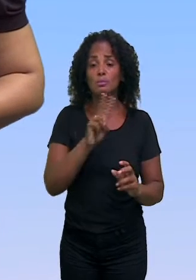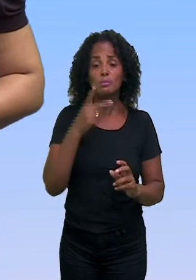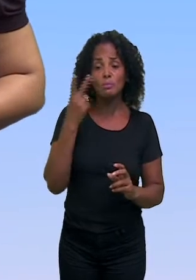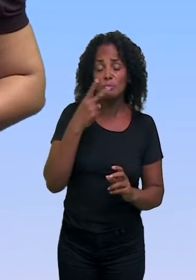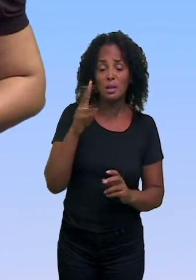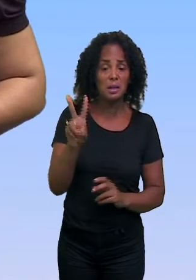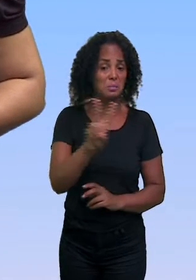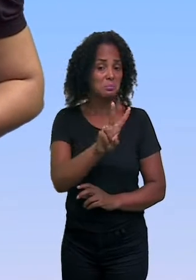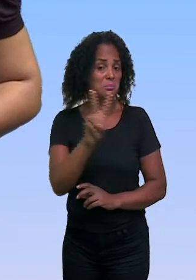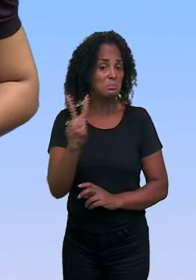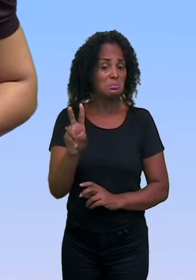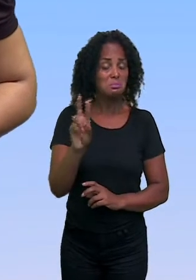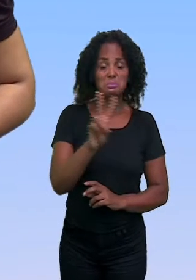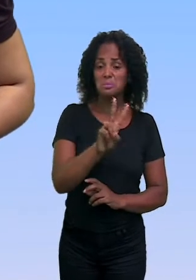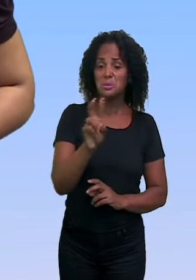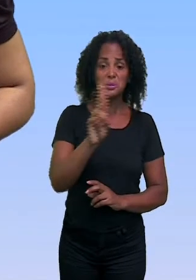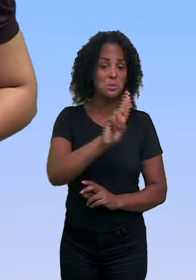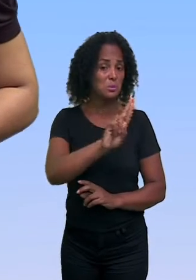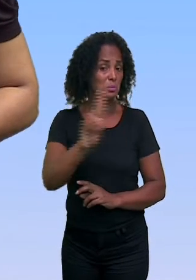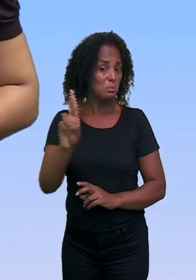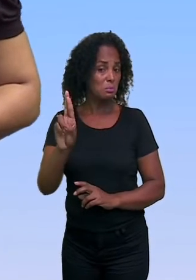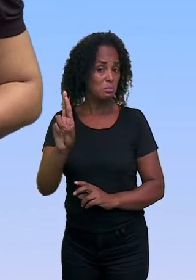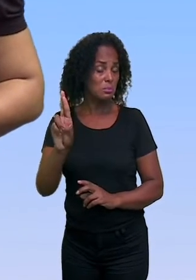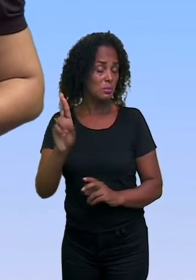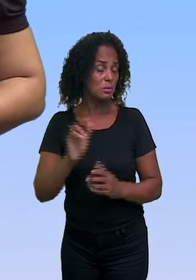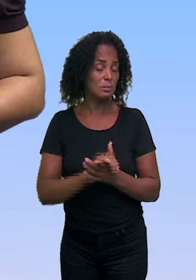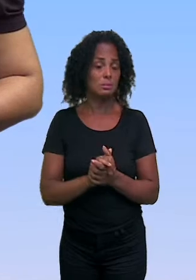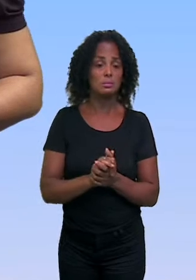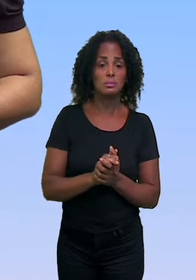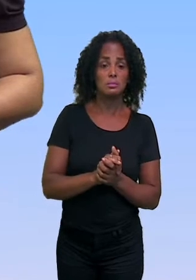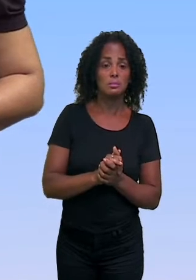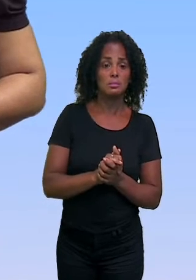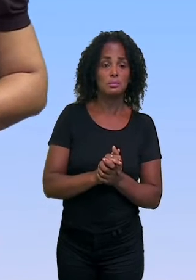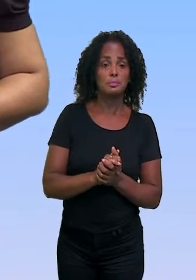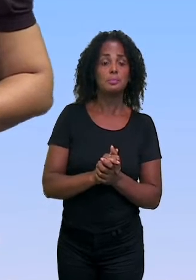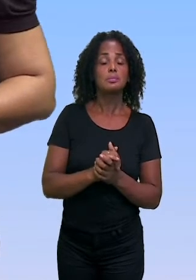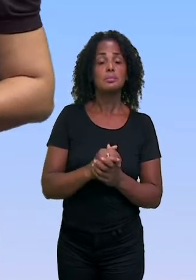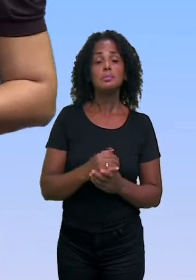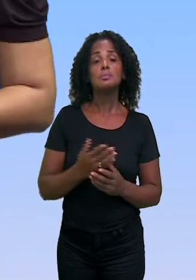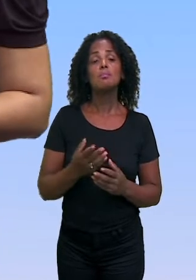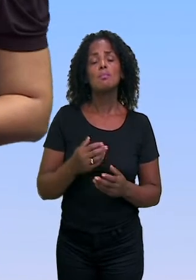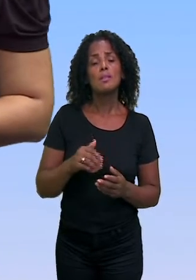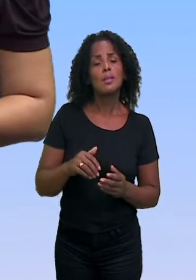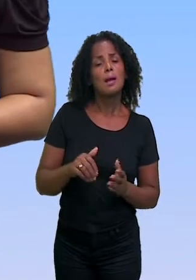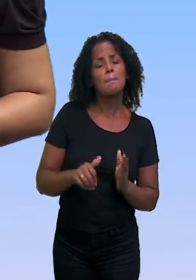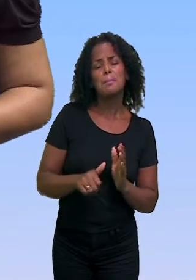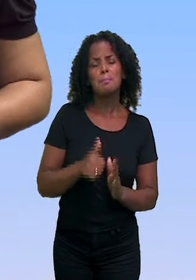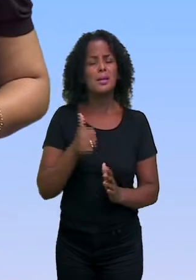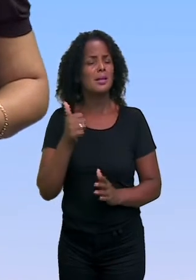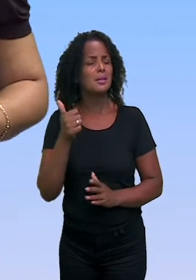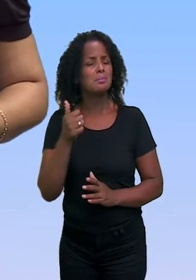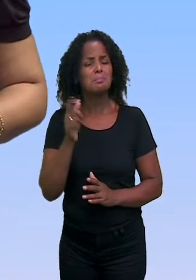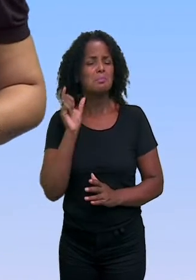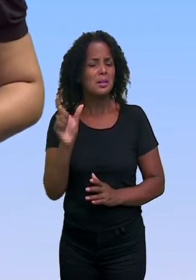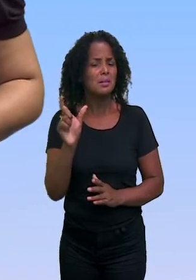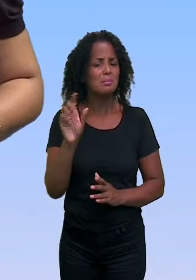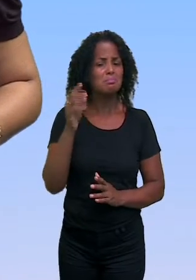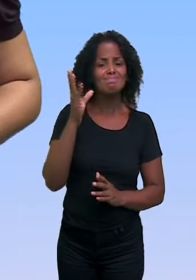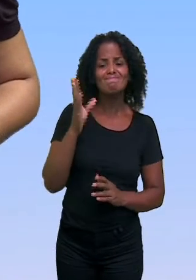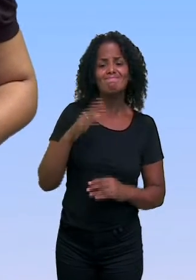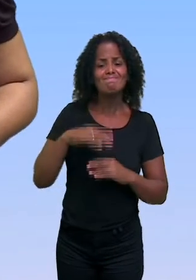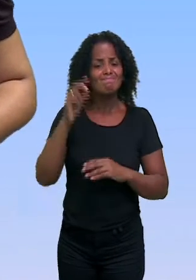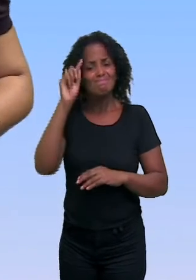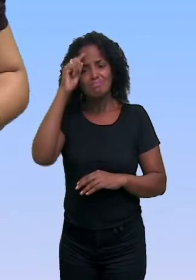on fire fire ou Fire holman a primeira um pouquinho mais complicada né Então vamos